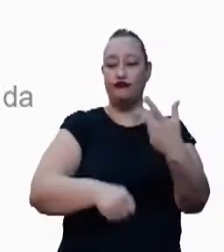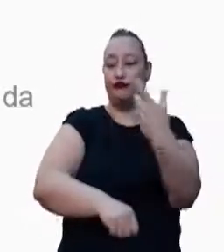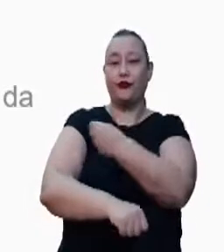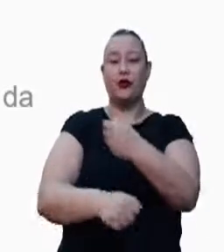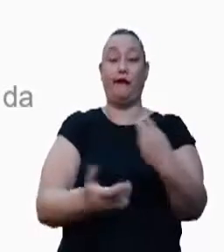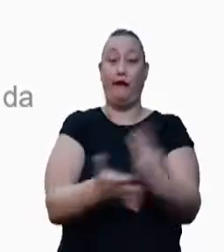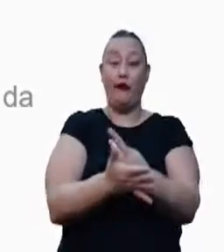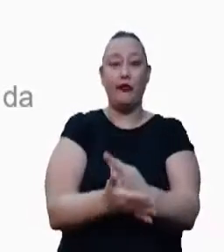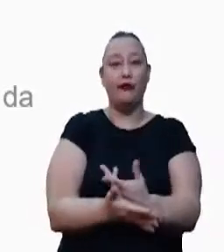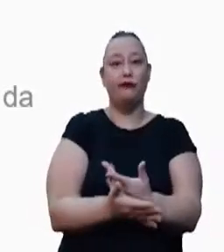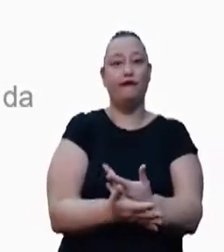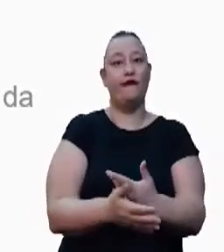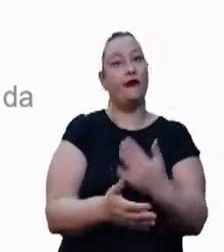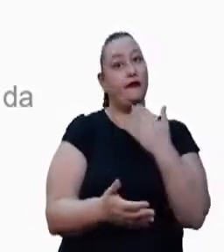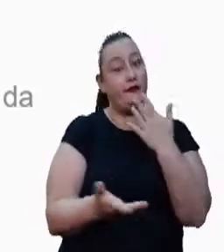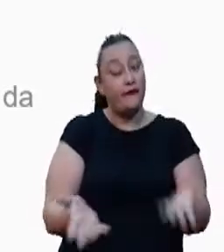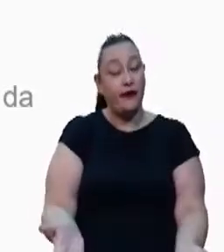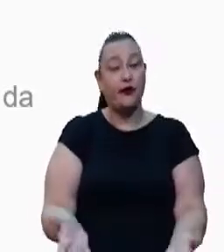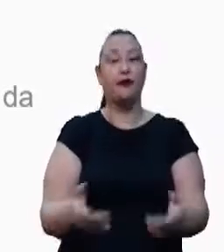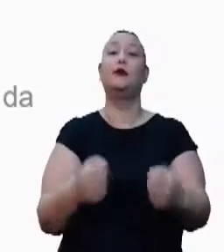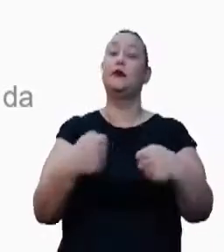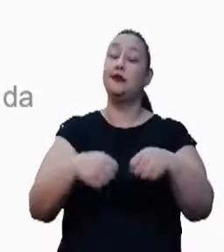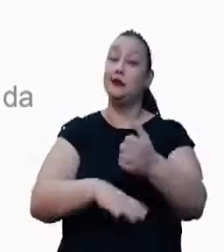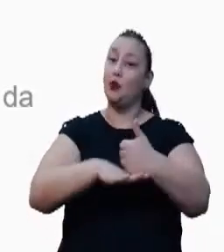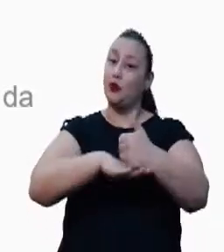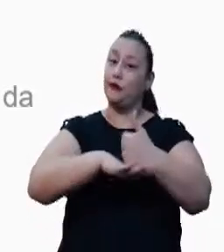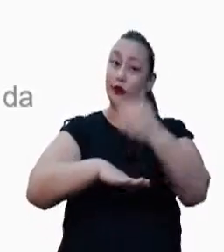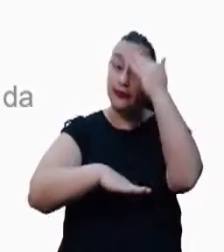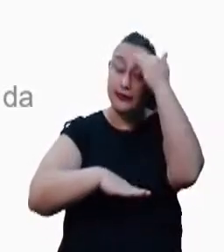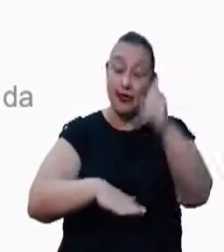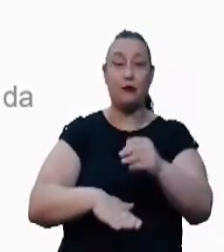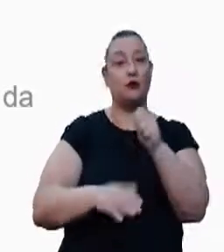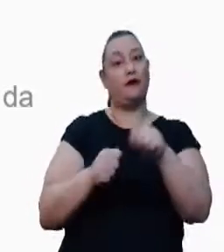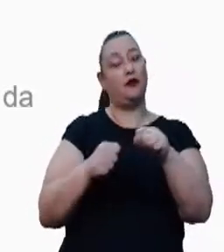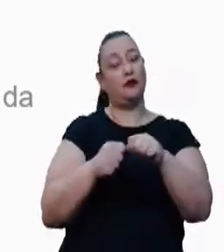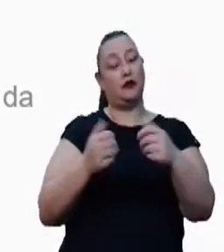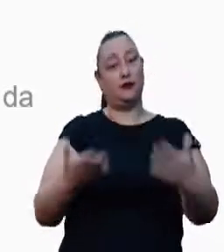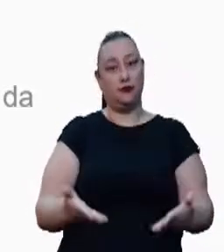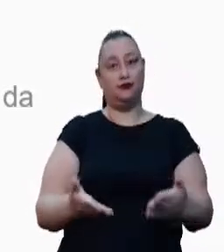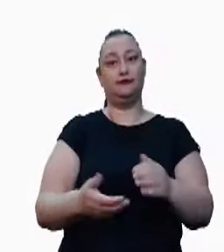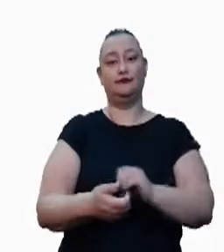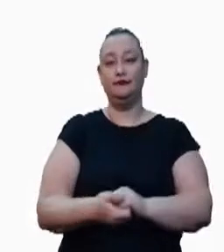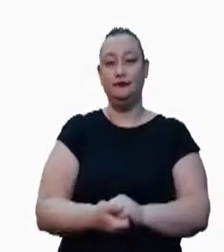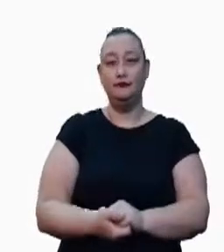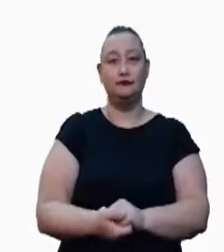ter o efeito que eu preciso. Então, tem que ser um profissional que saiba o que ele está fazendo.